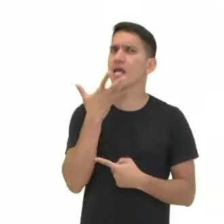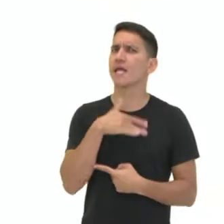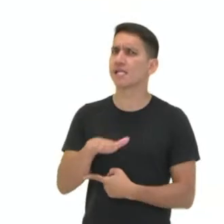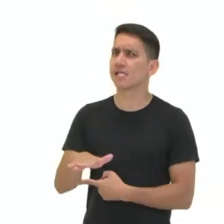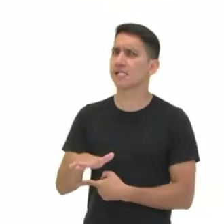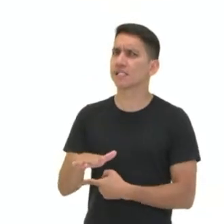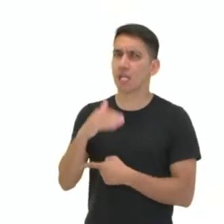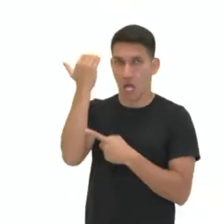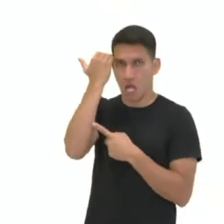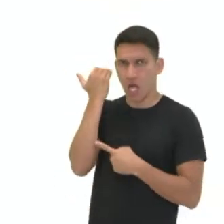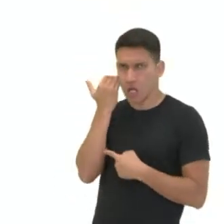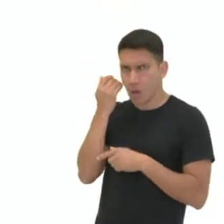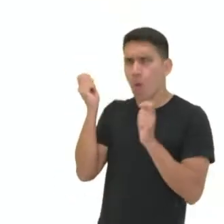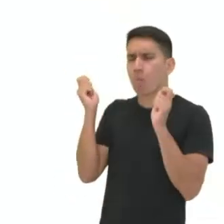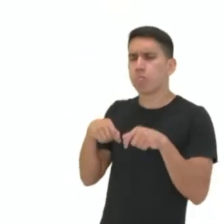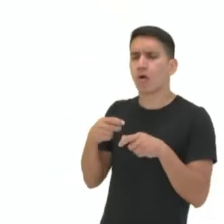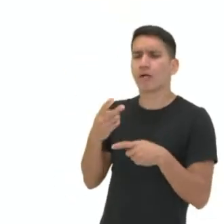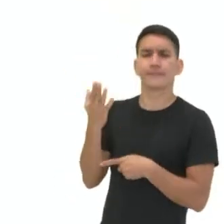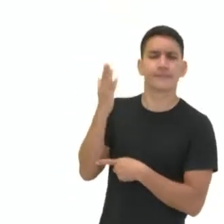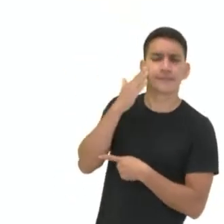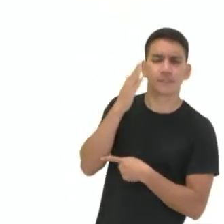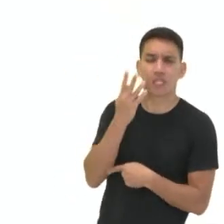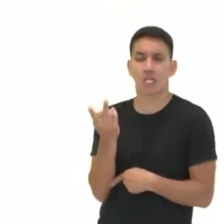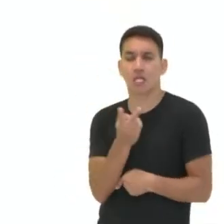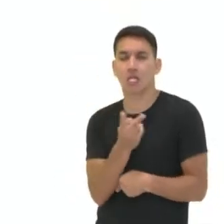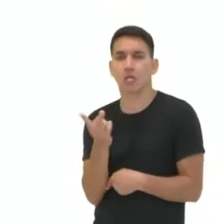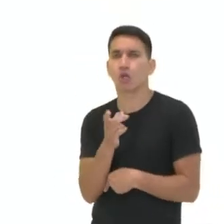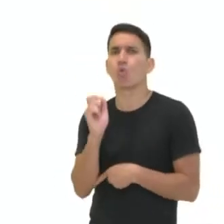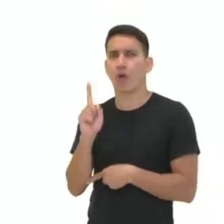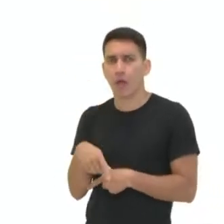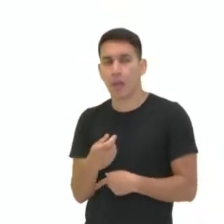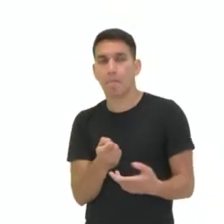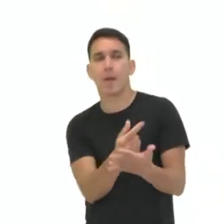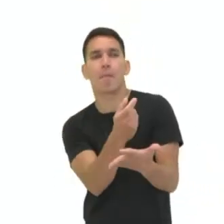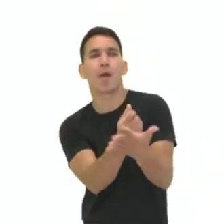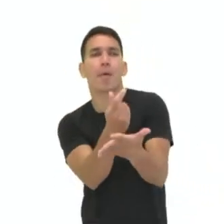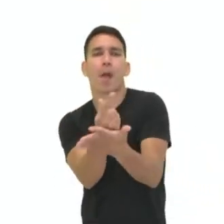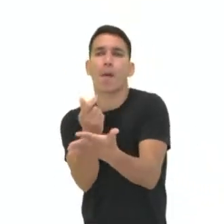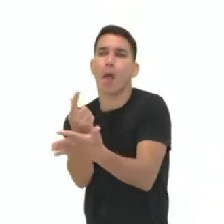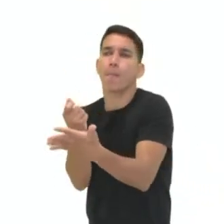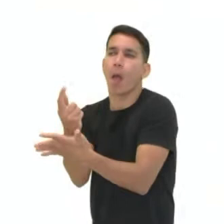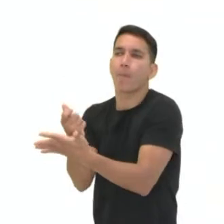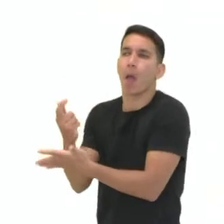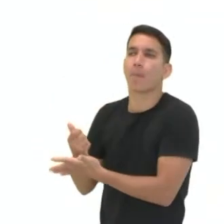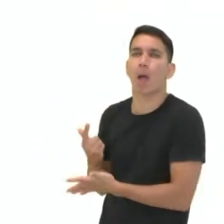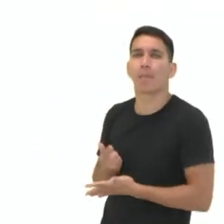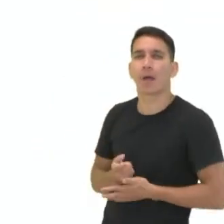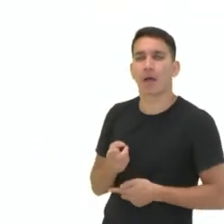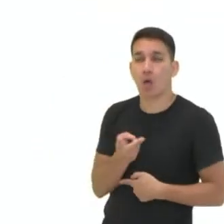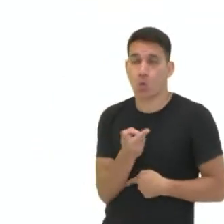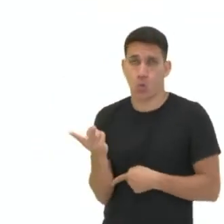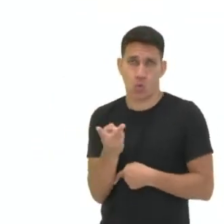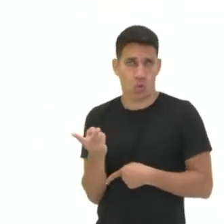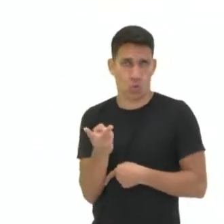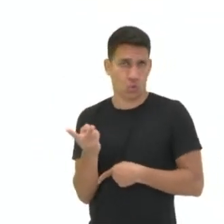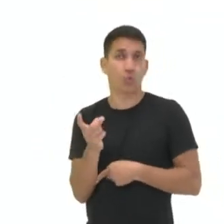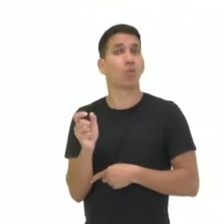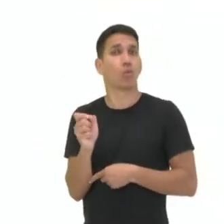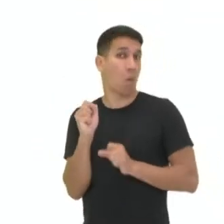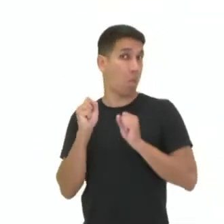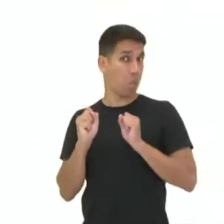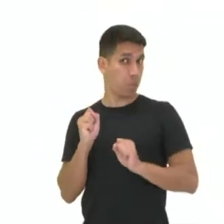adolescentes podem ser entendidos como consumidores ou consumidoras? Eles ou elas podem